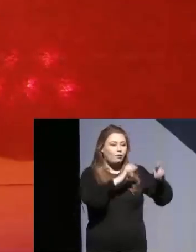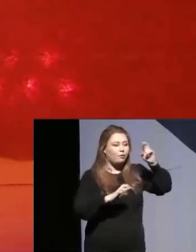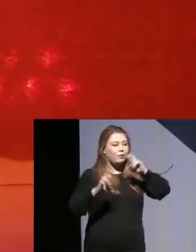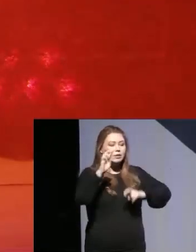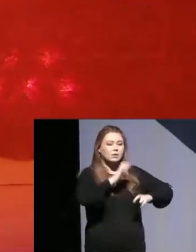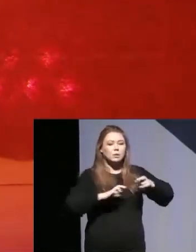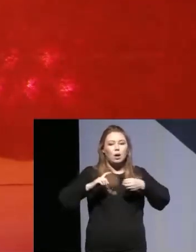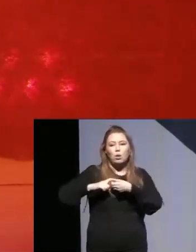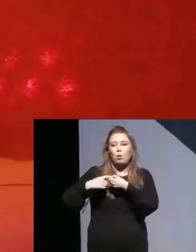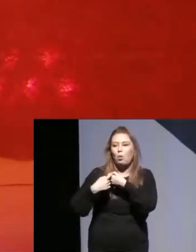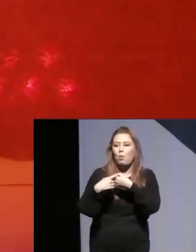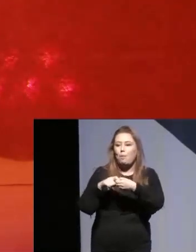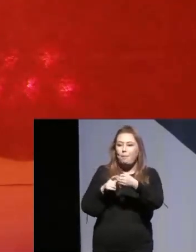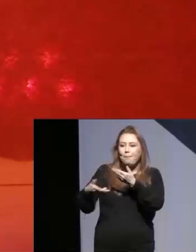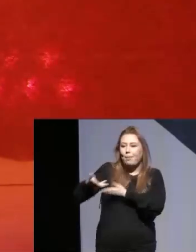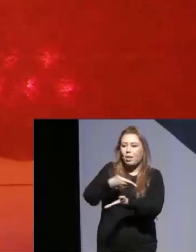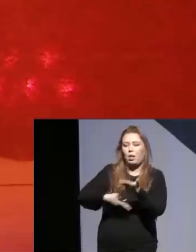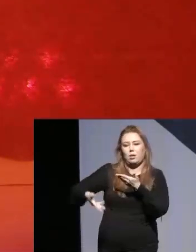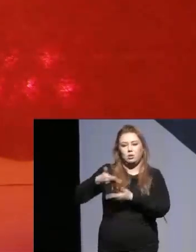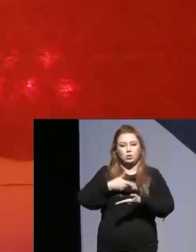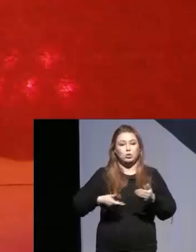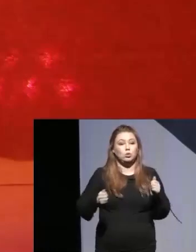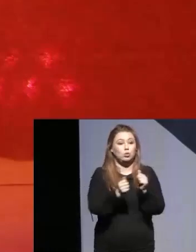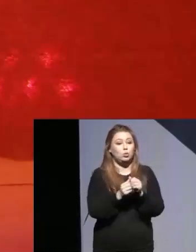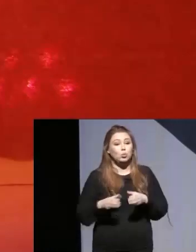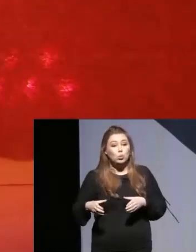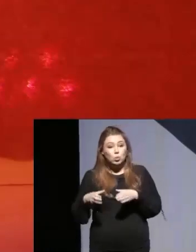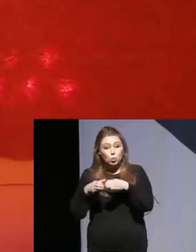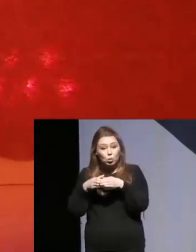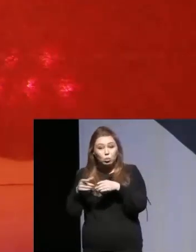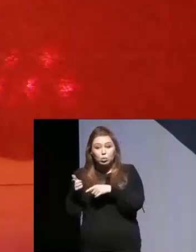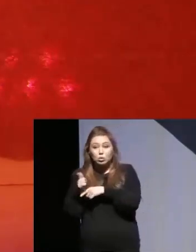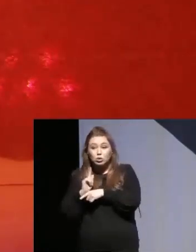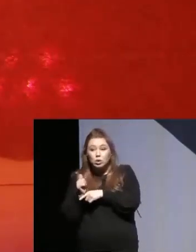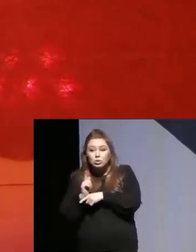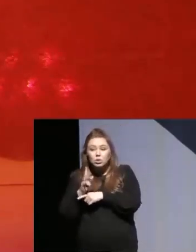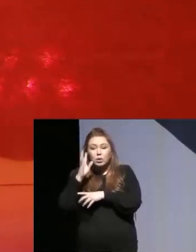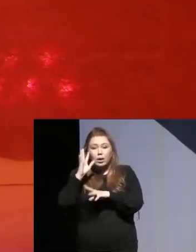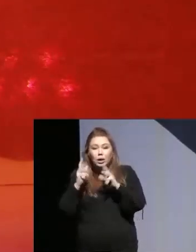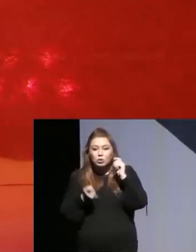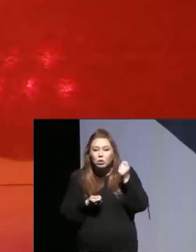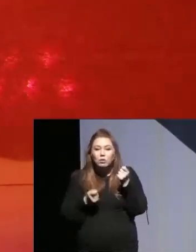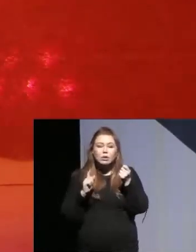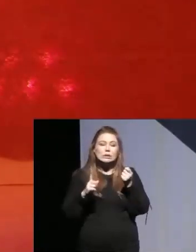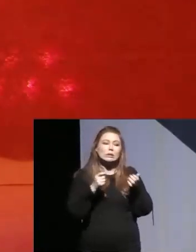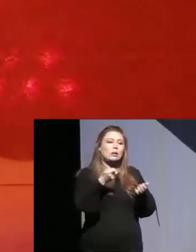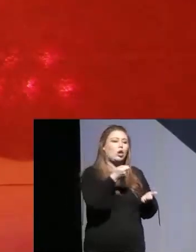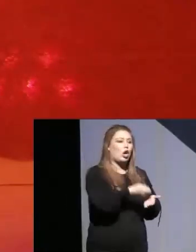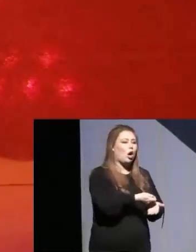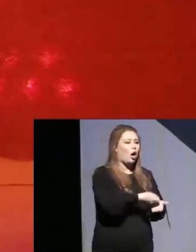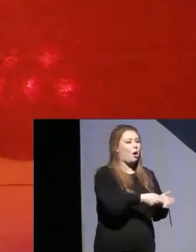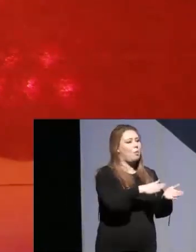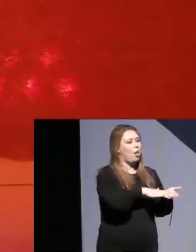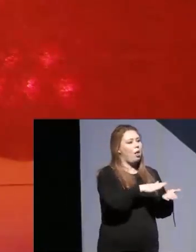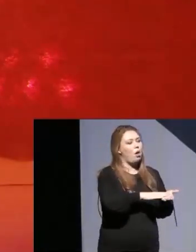cooperativo. Com o comitê gestor decidindo sobre cobrança, não cobrança,